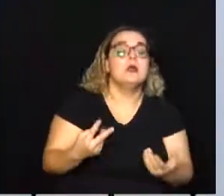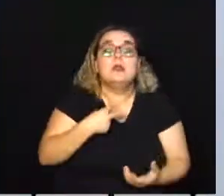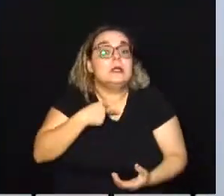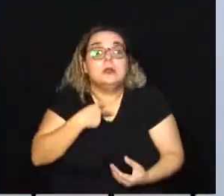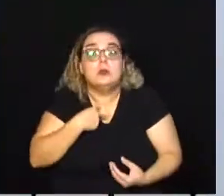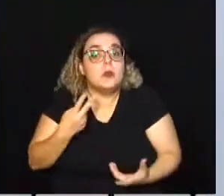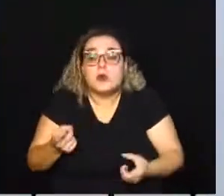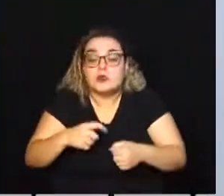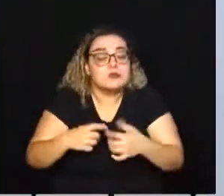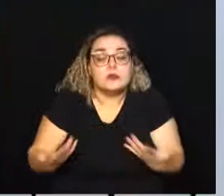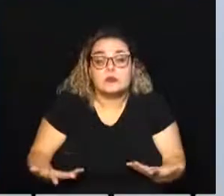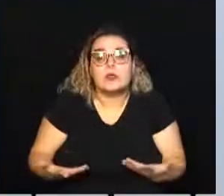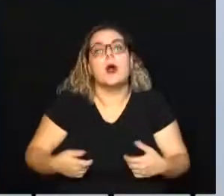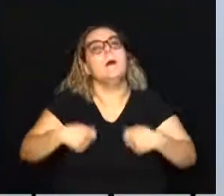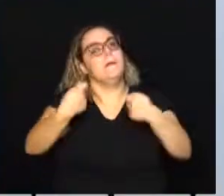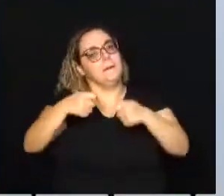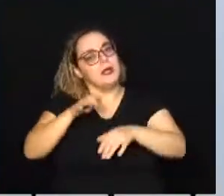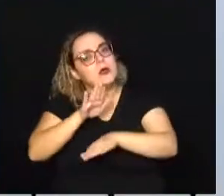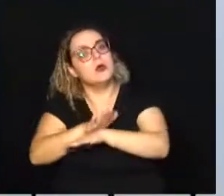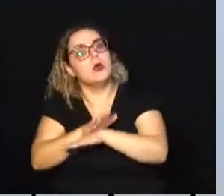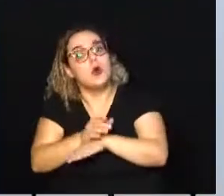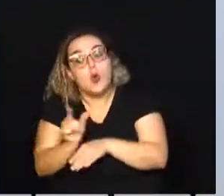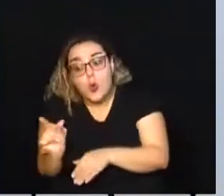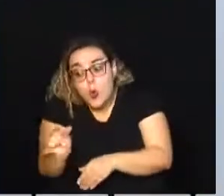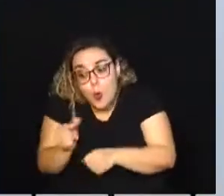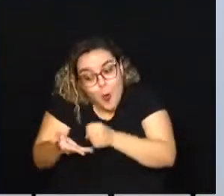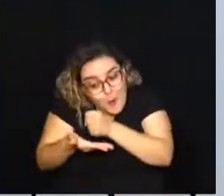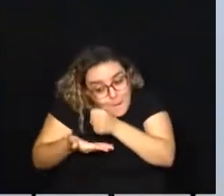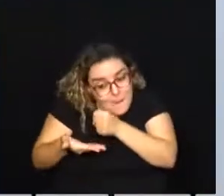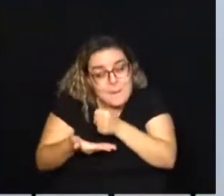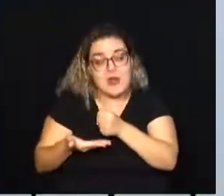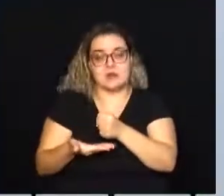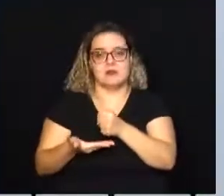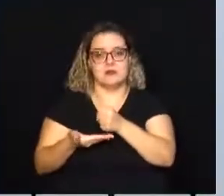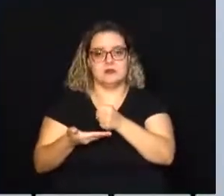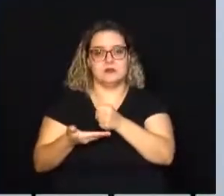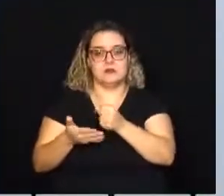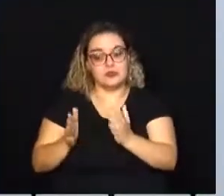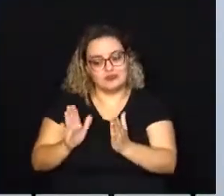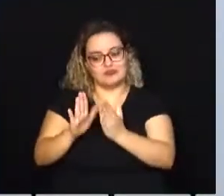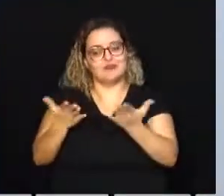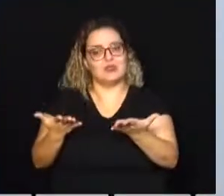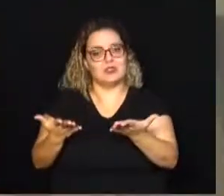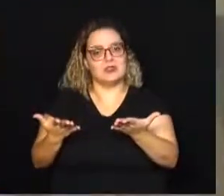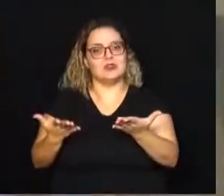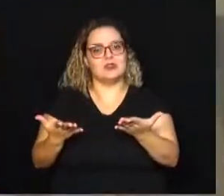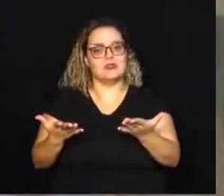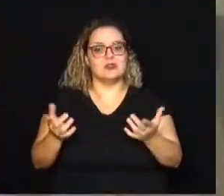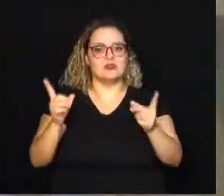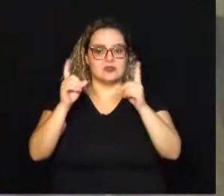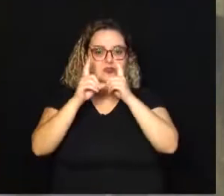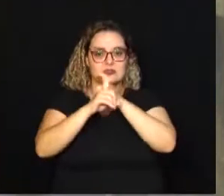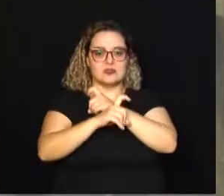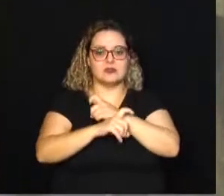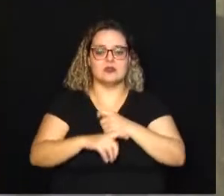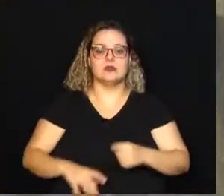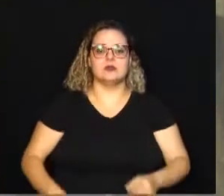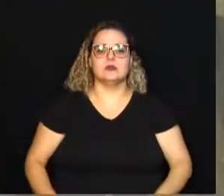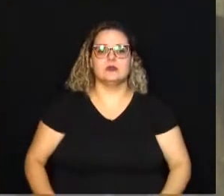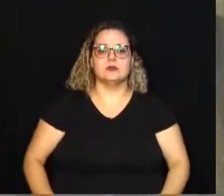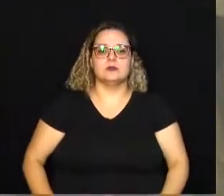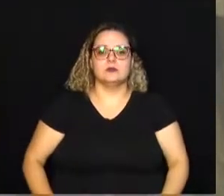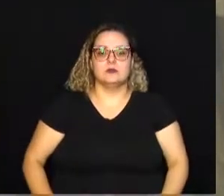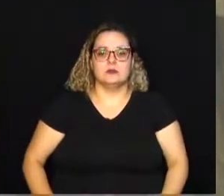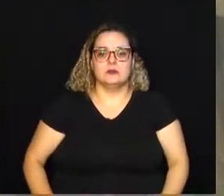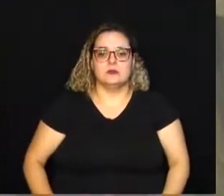precisa mais agora para ter o mínimo diante de uma situação extremamente excepcional. Você estava concordando com essa fala do